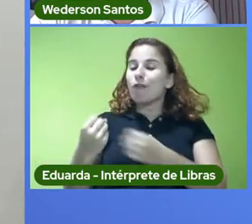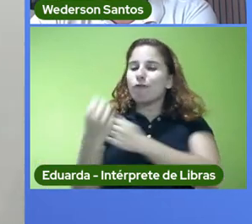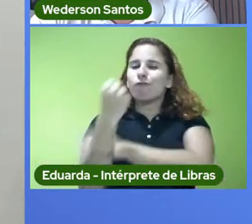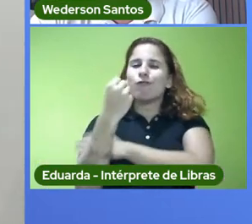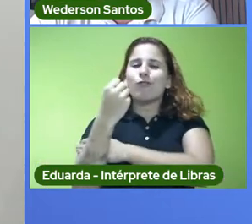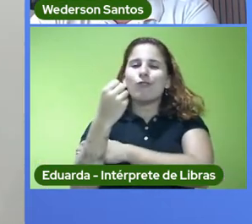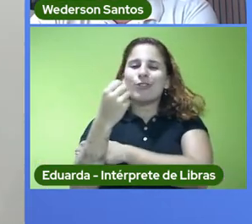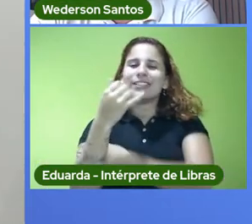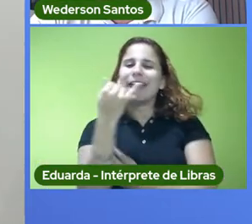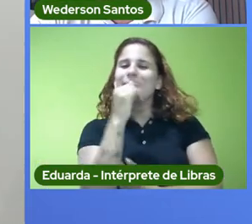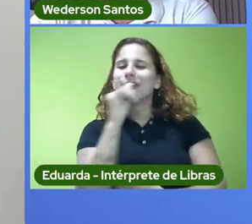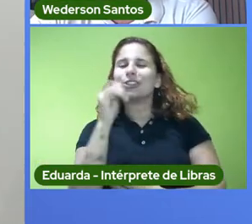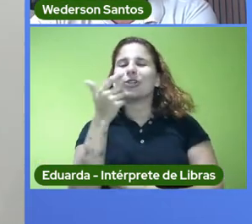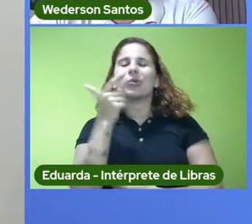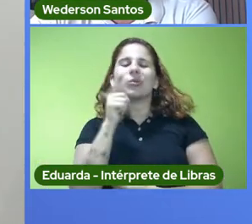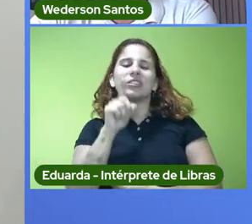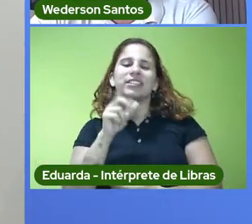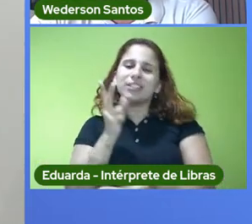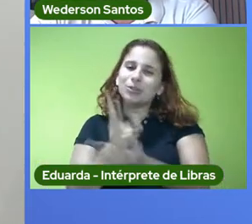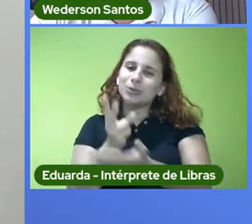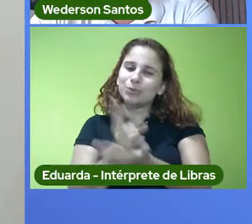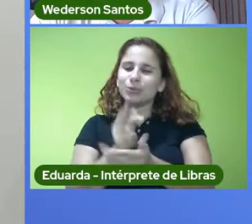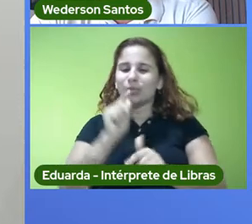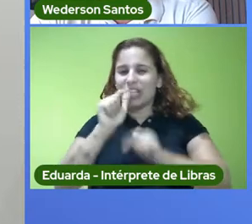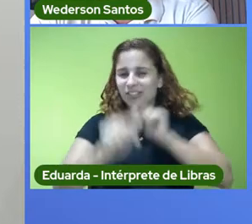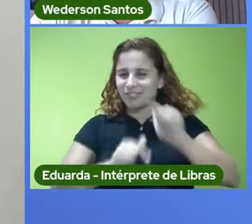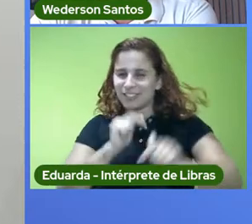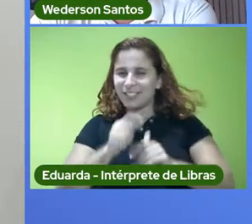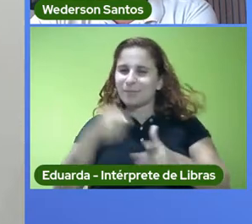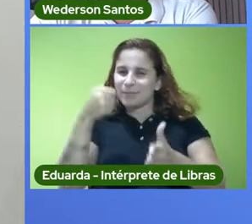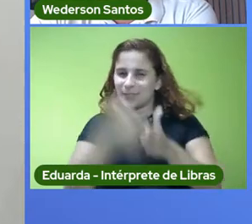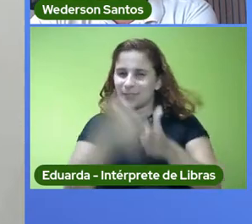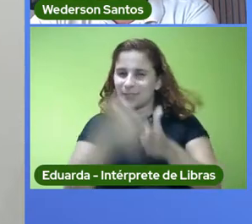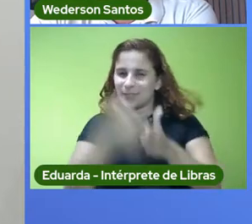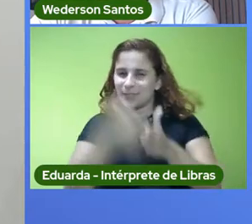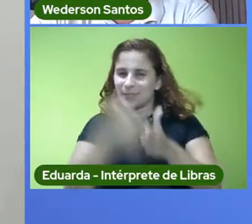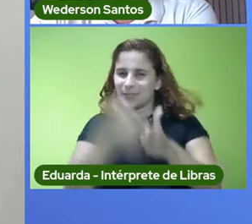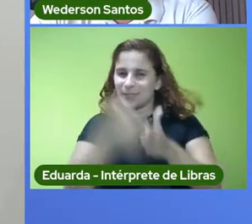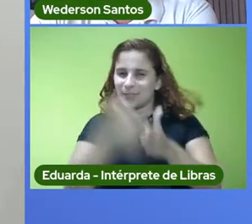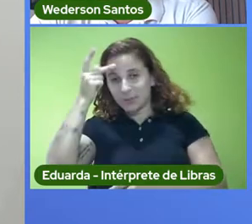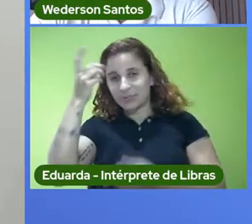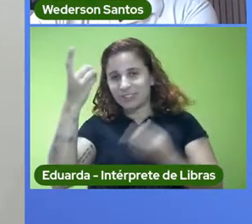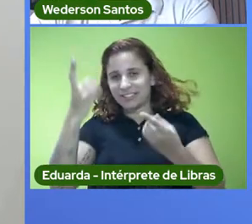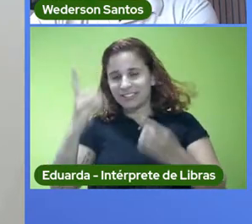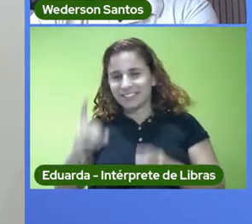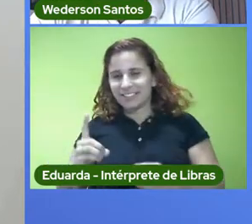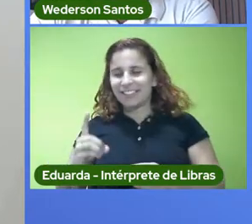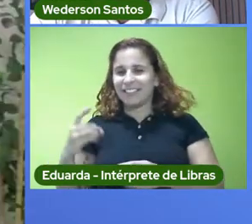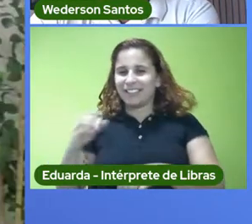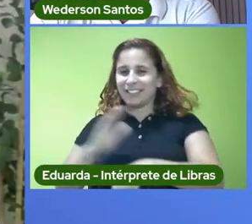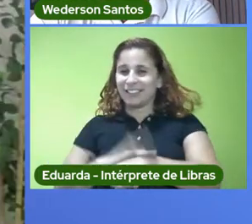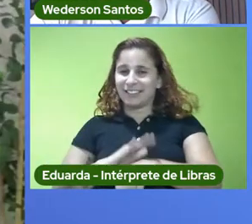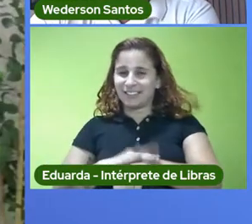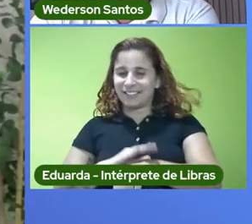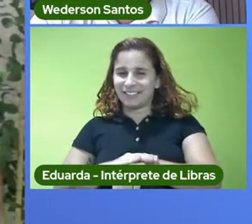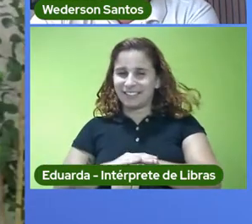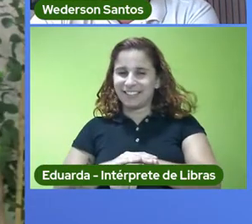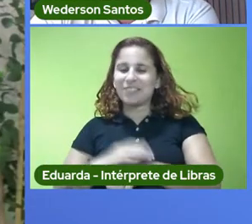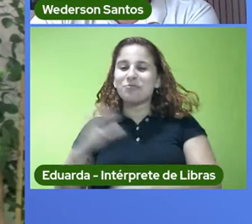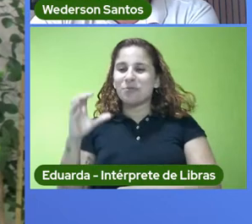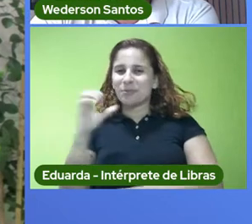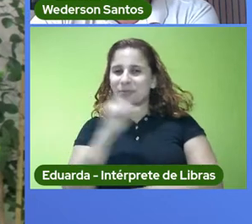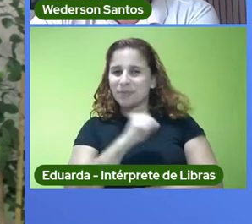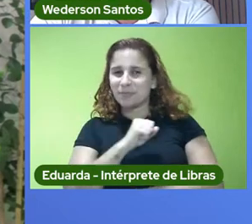caminho, sempre dando voz aí às pessoas com deficiência. E o tempo passou, professor, muito rápido, hein, professor? A gente tem que marcar,